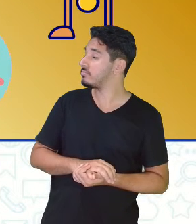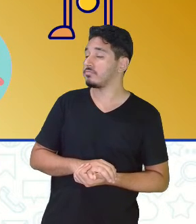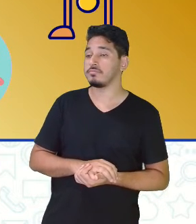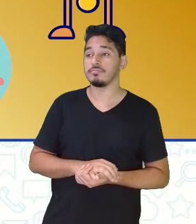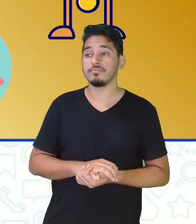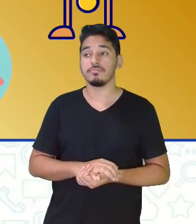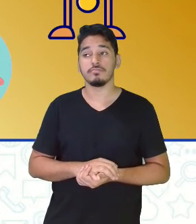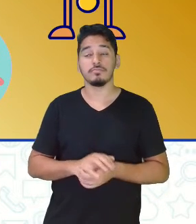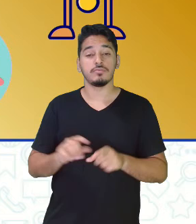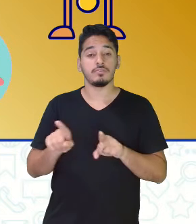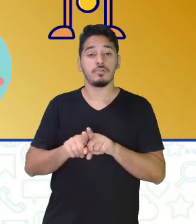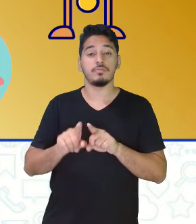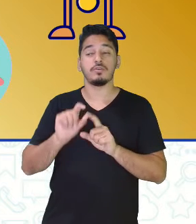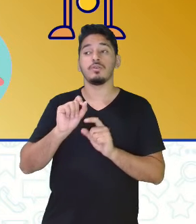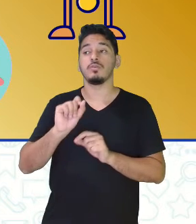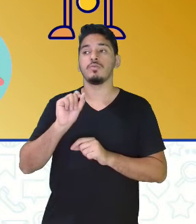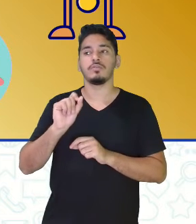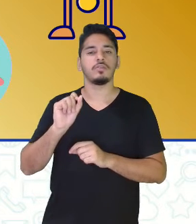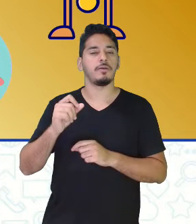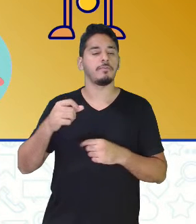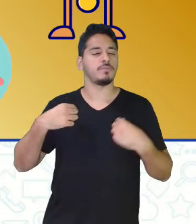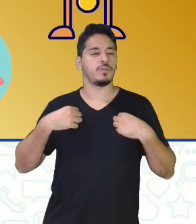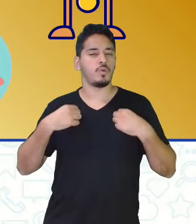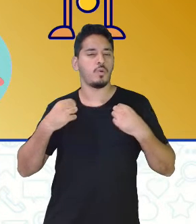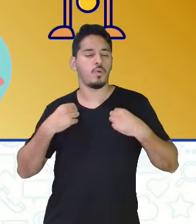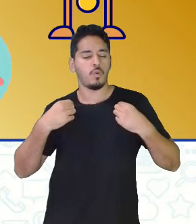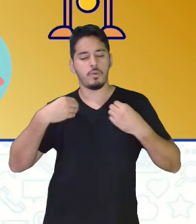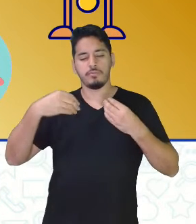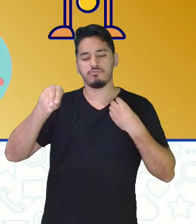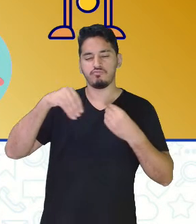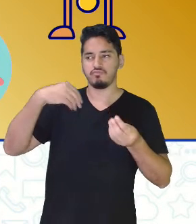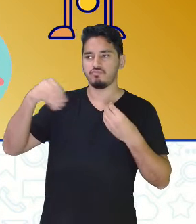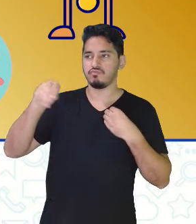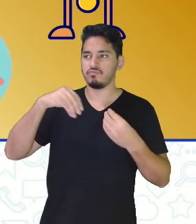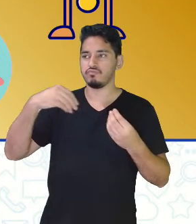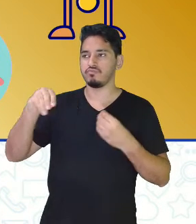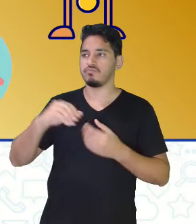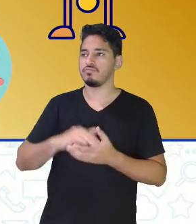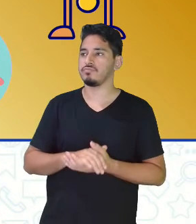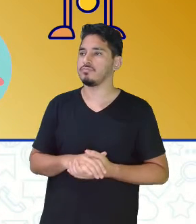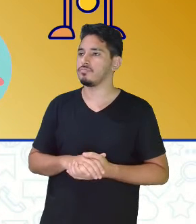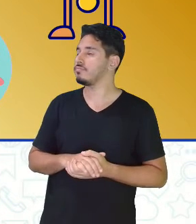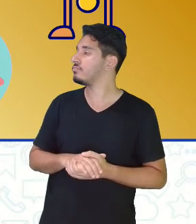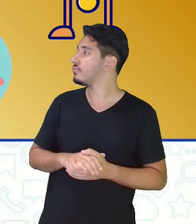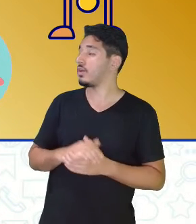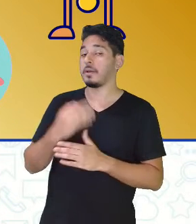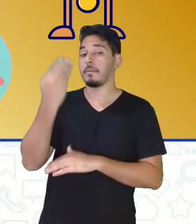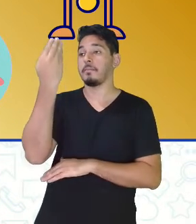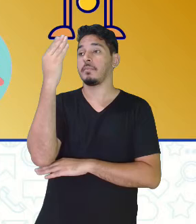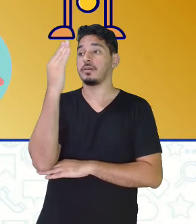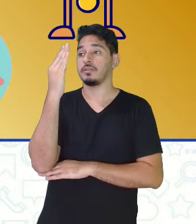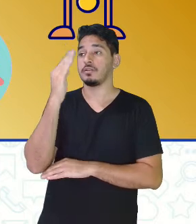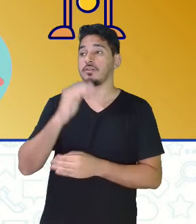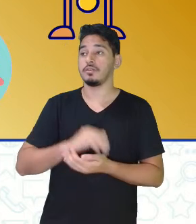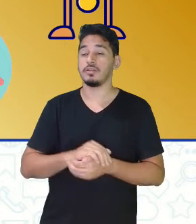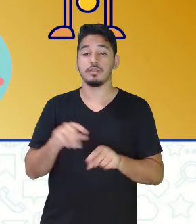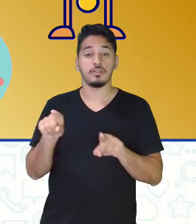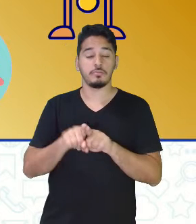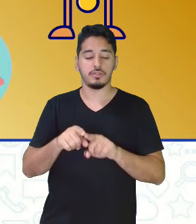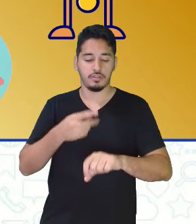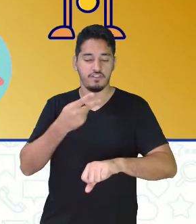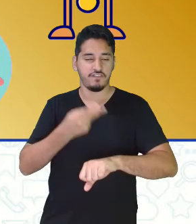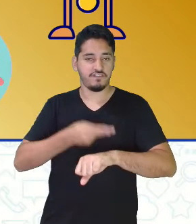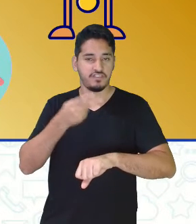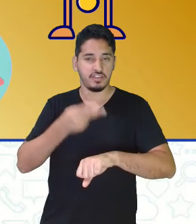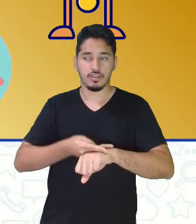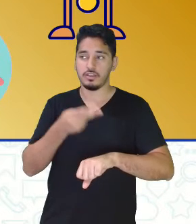Eu tenho um conjunto também de tecido, né, objetos feitos de tecido, de madeira, objetos feitos de vidro,